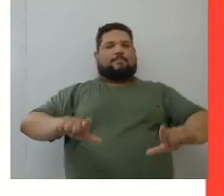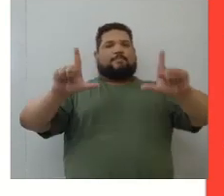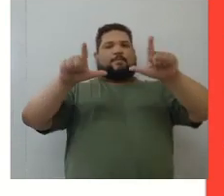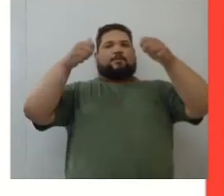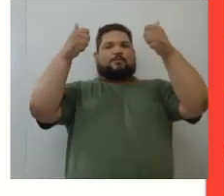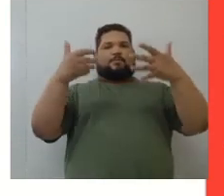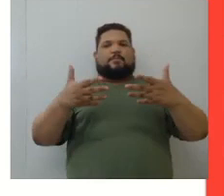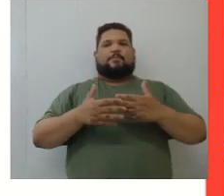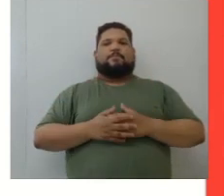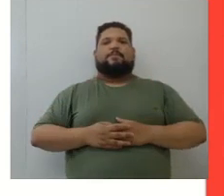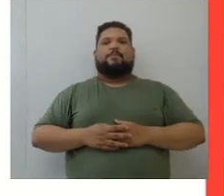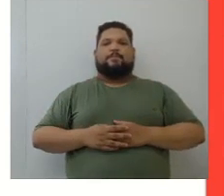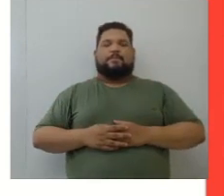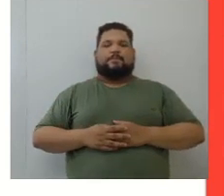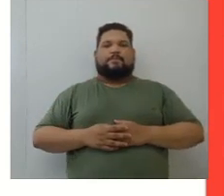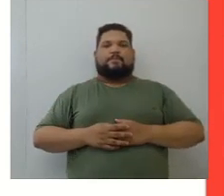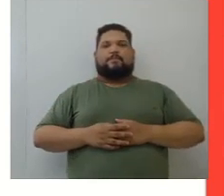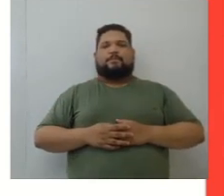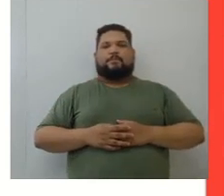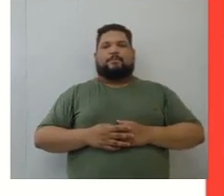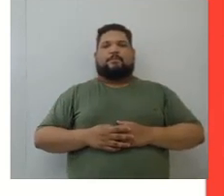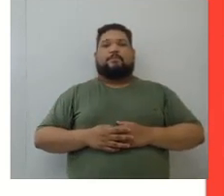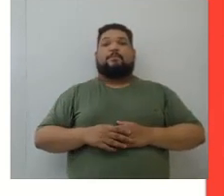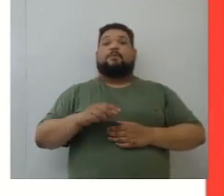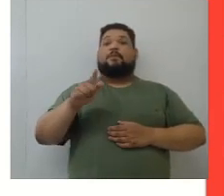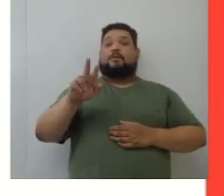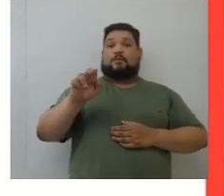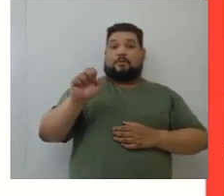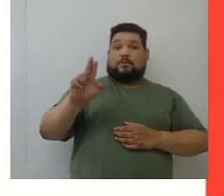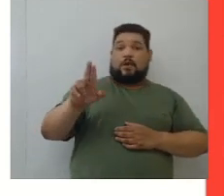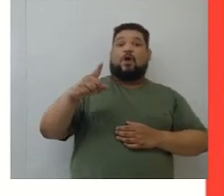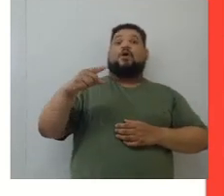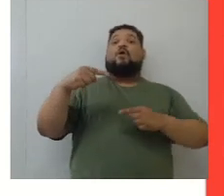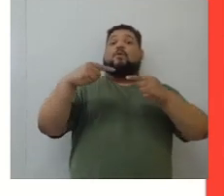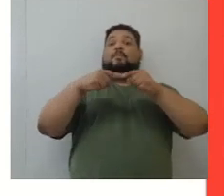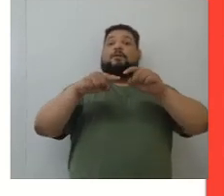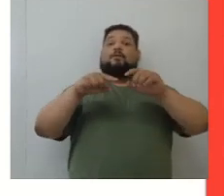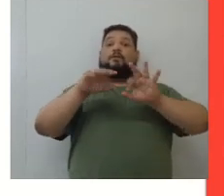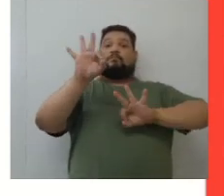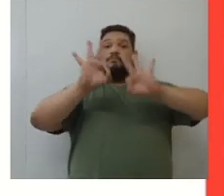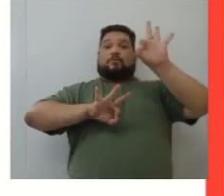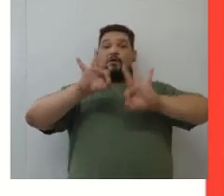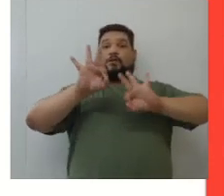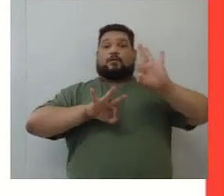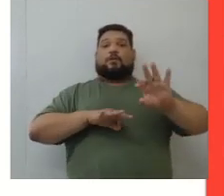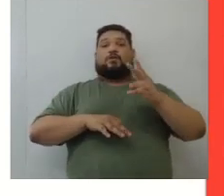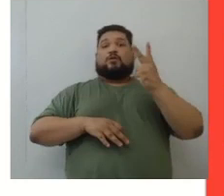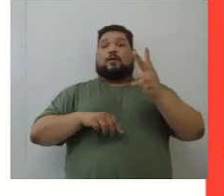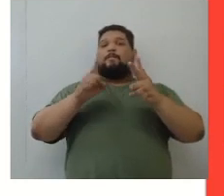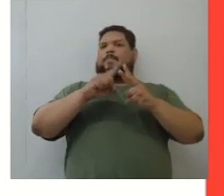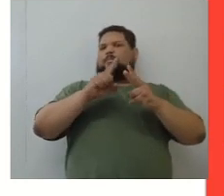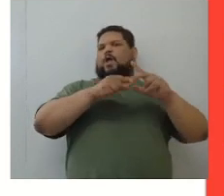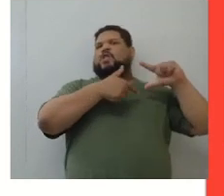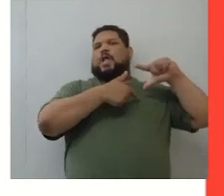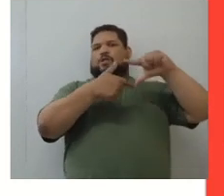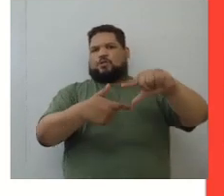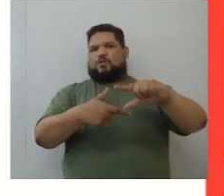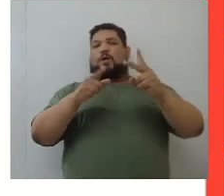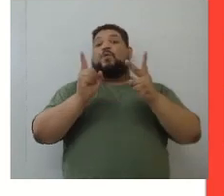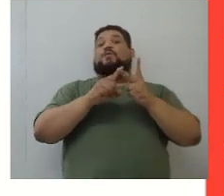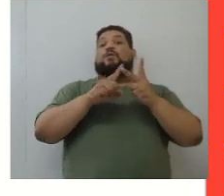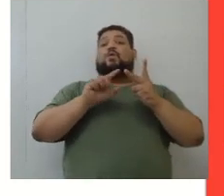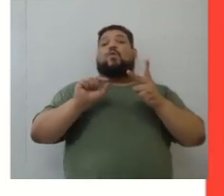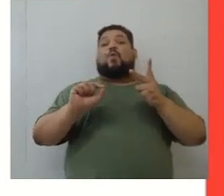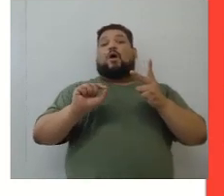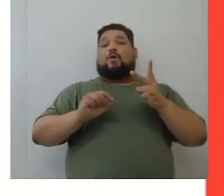direitinho. Nesse grau, a gente tem dois esquemas. Um esquema que é o esquema clássico, tradicional, e um outro